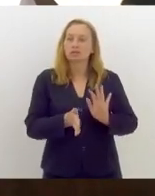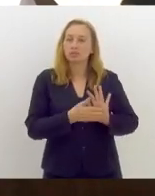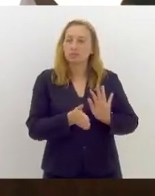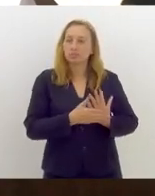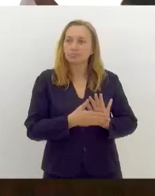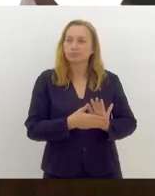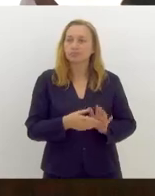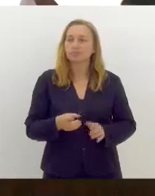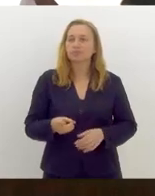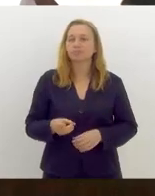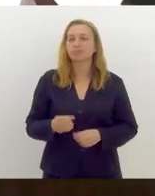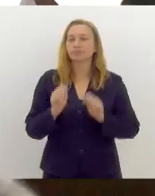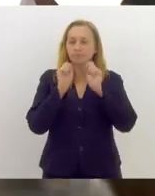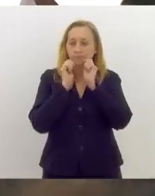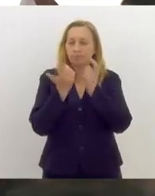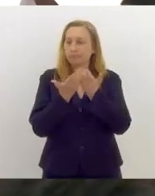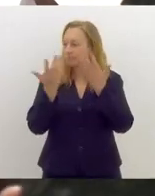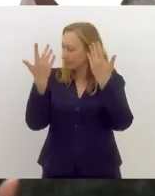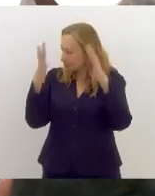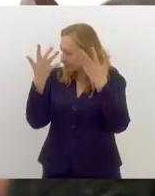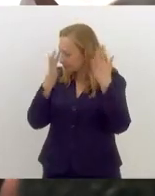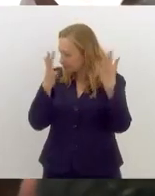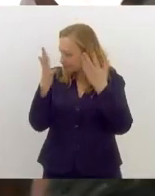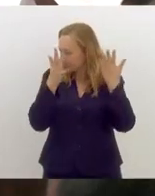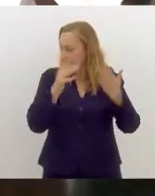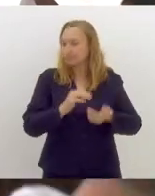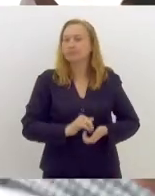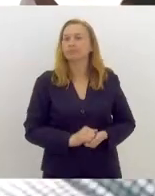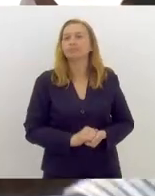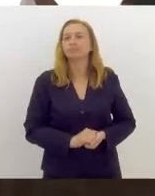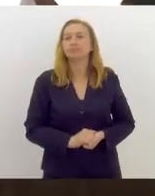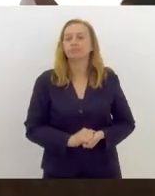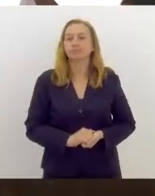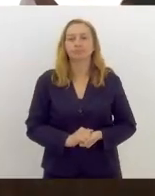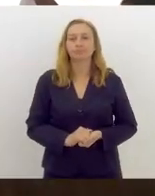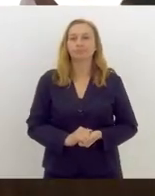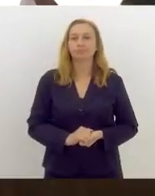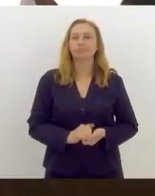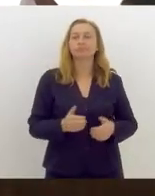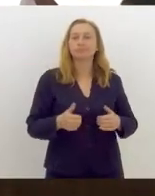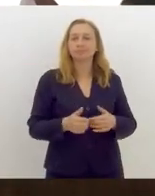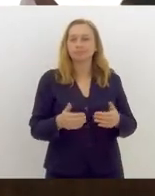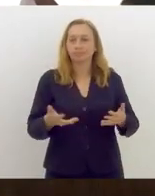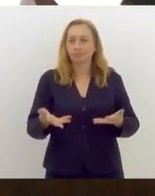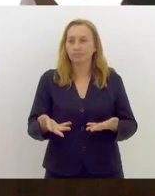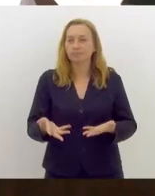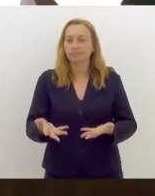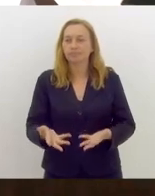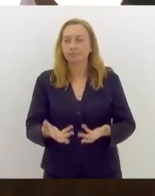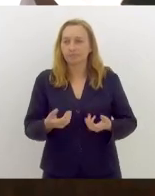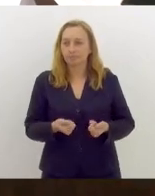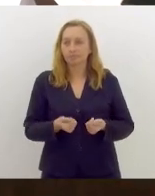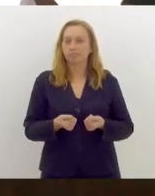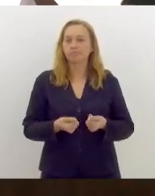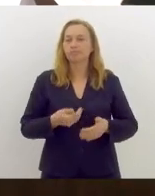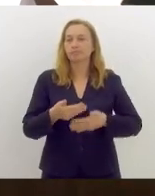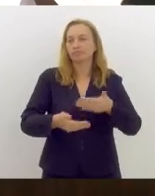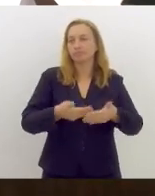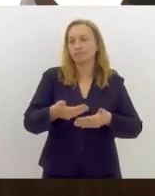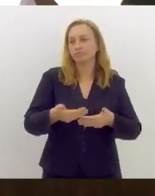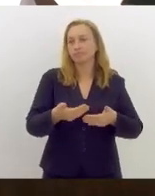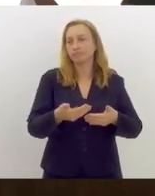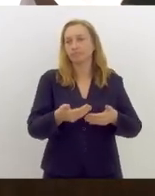proposta Assembleia Legislativa Então parabéns à Assembleia Legislativa que se abre a contribuição do público no processo legislativo